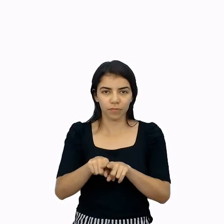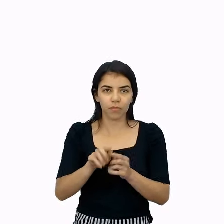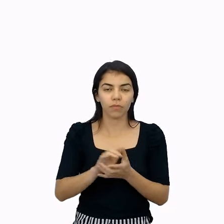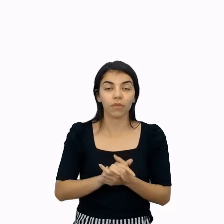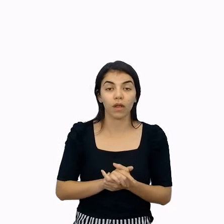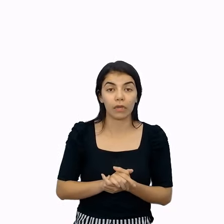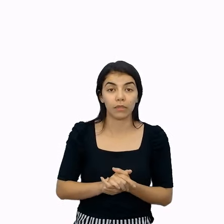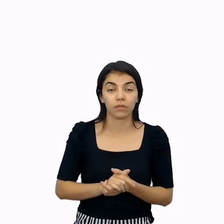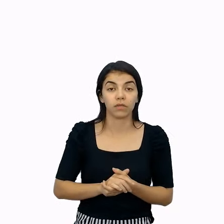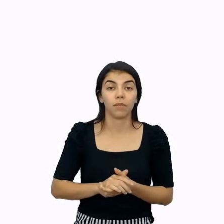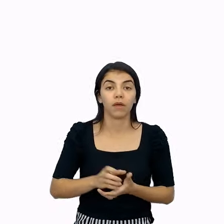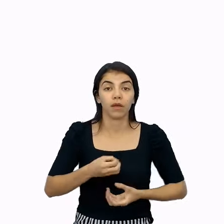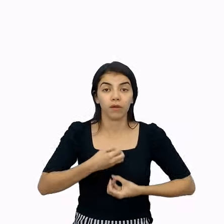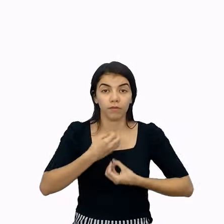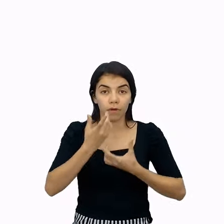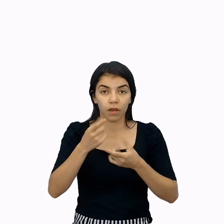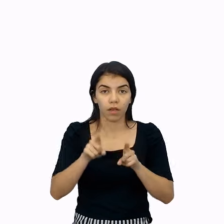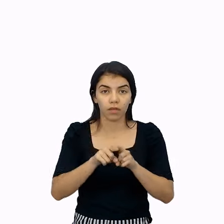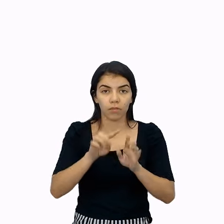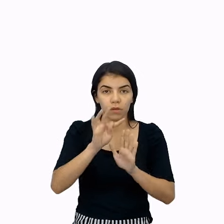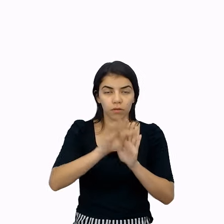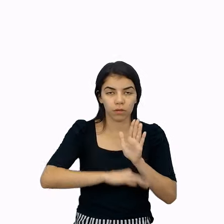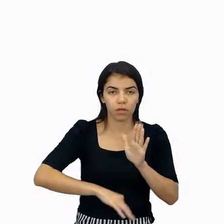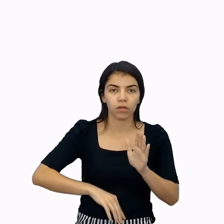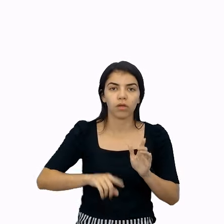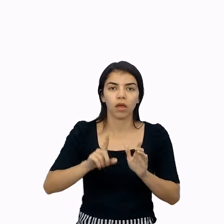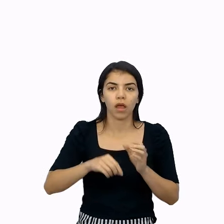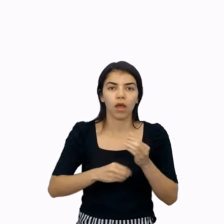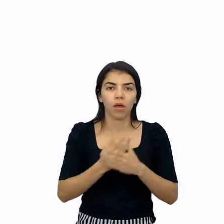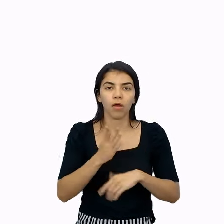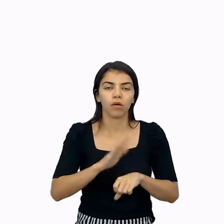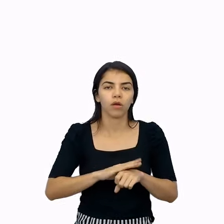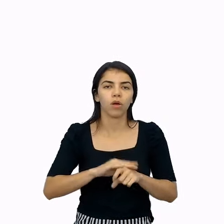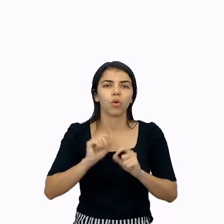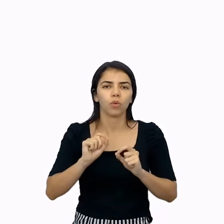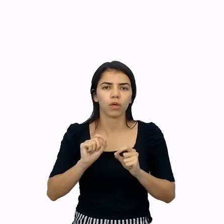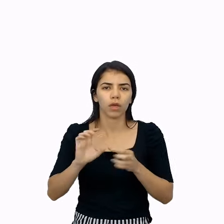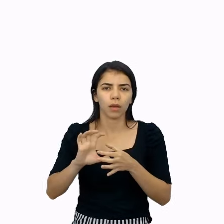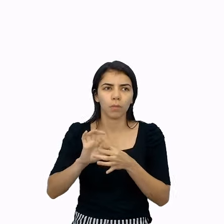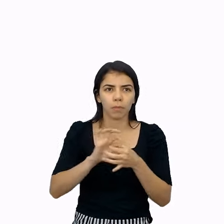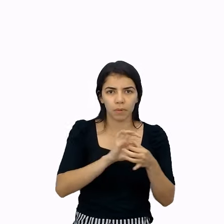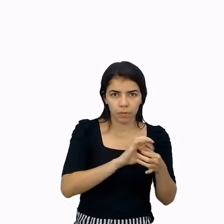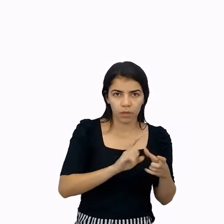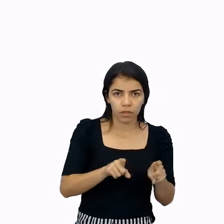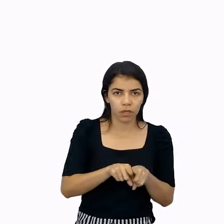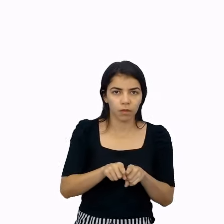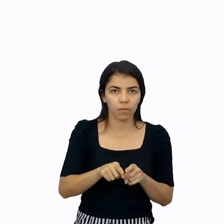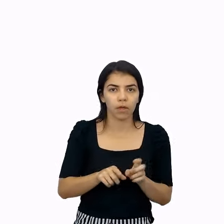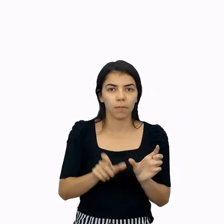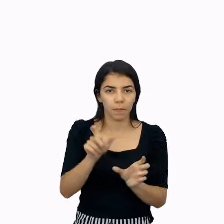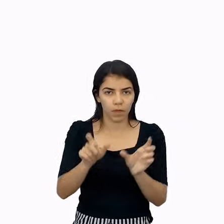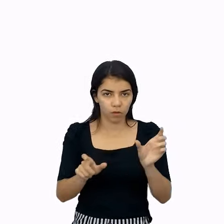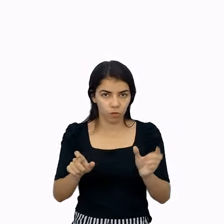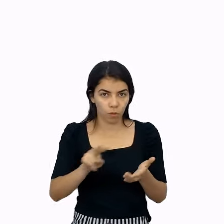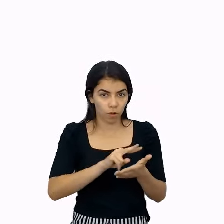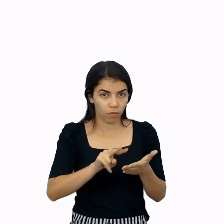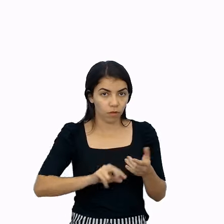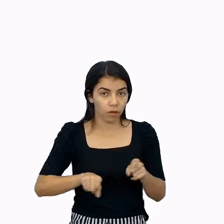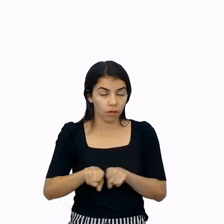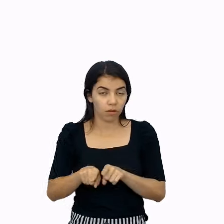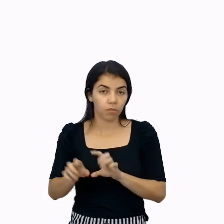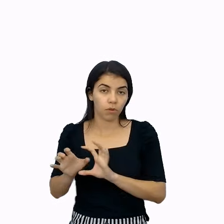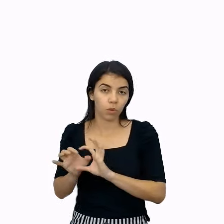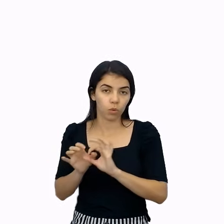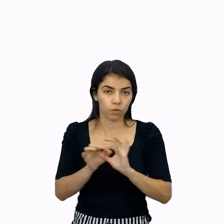concepção discursiva, o texto é uma produção coletiva entre autor, o público-alvo e o contexto,